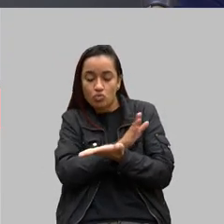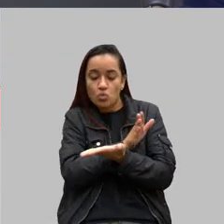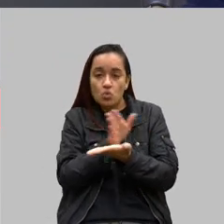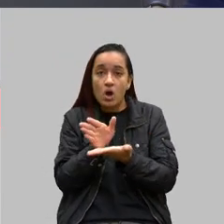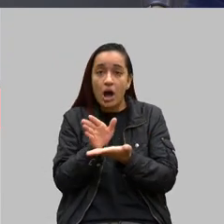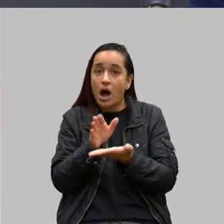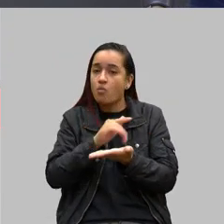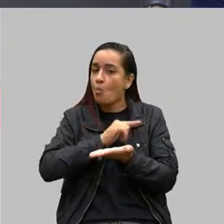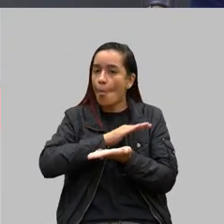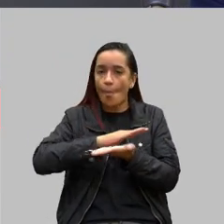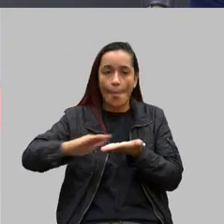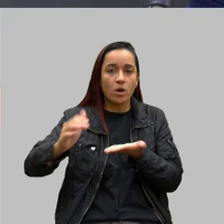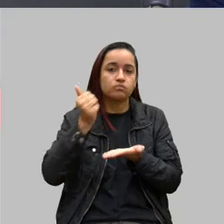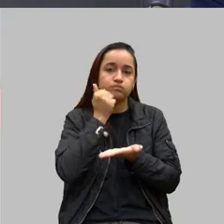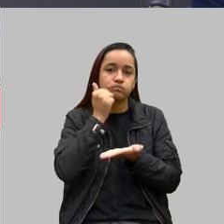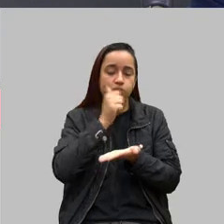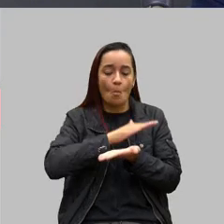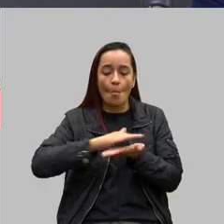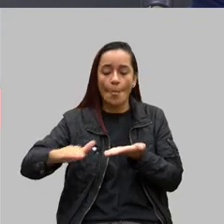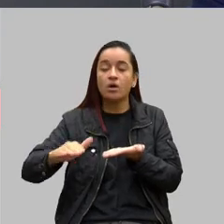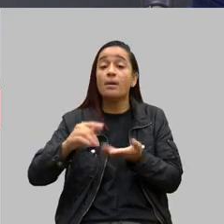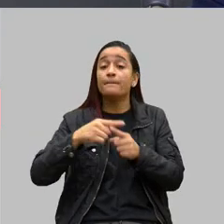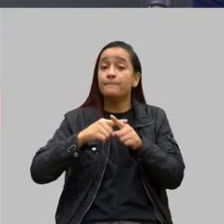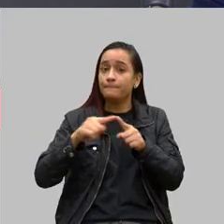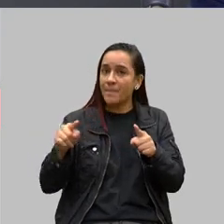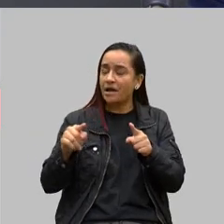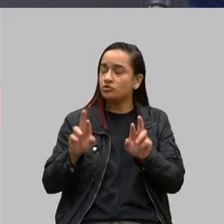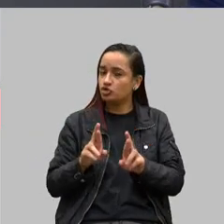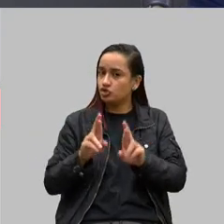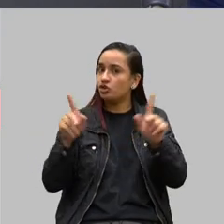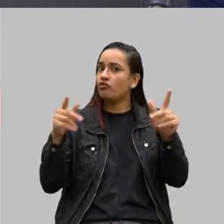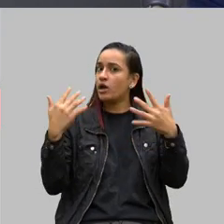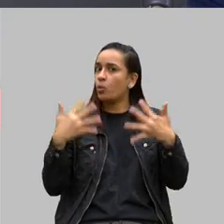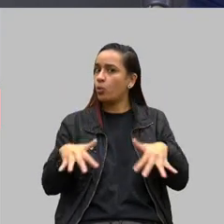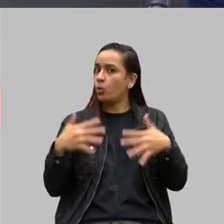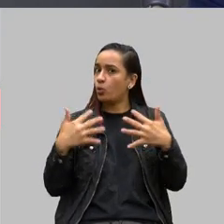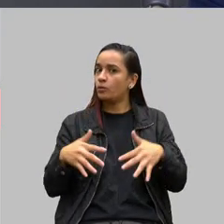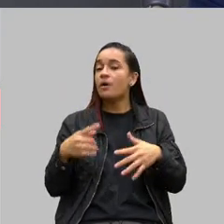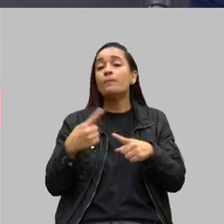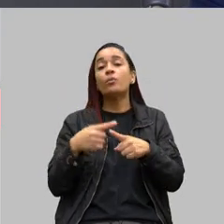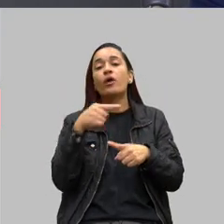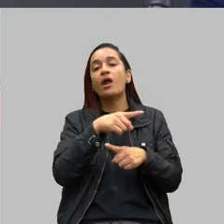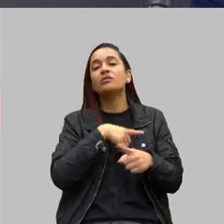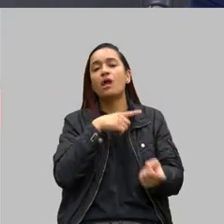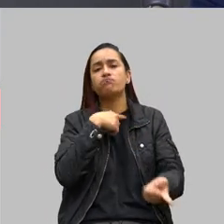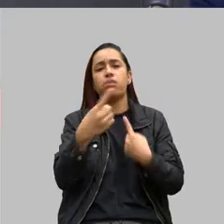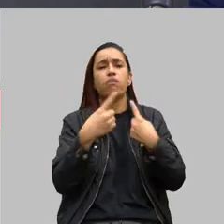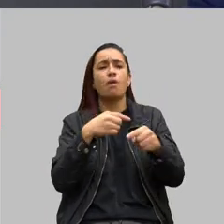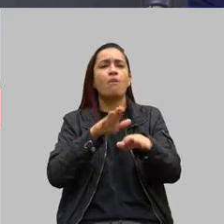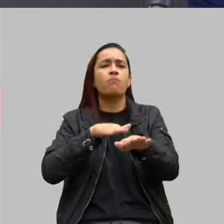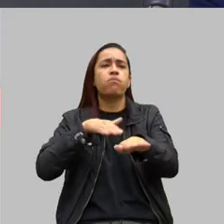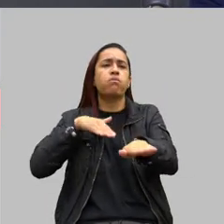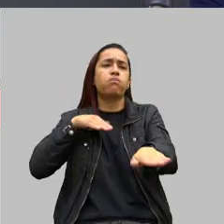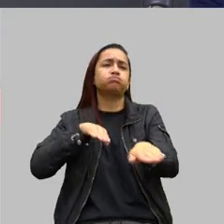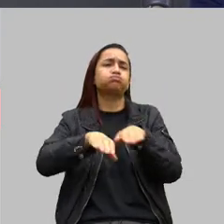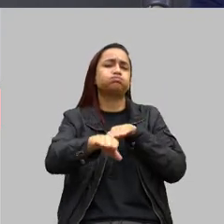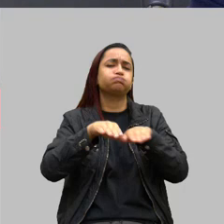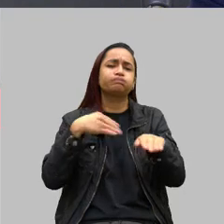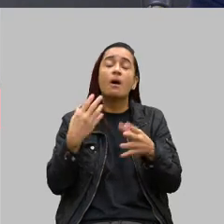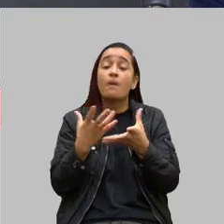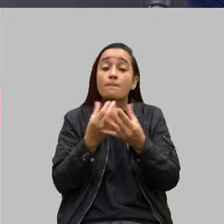tapado Mas é olha a diferença é muito grande aí passa um trânsito muito pesado precisamos também de entrar isso num projeto